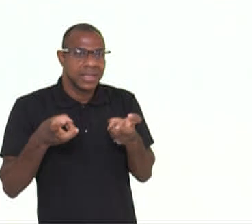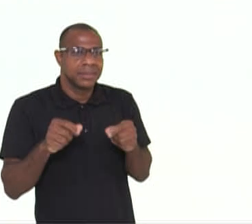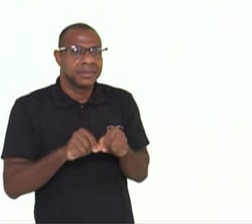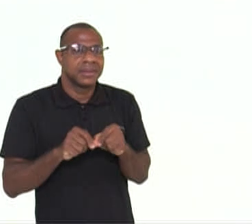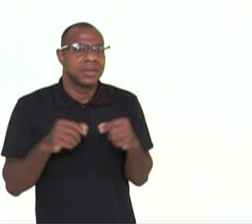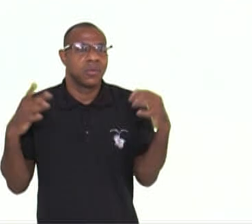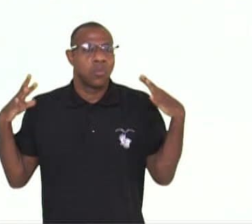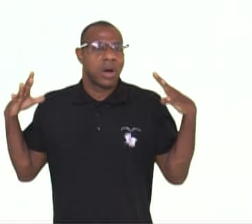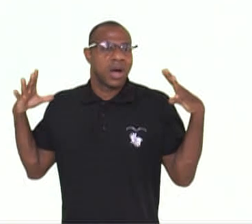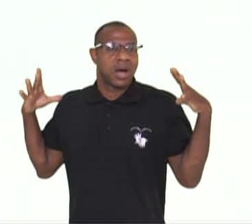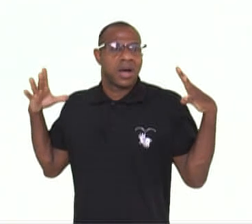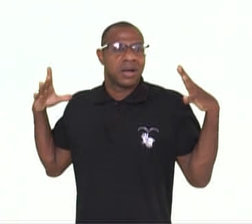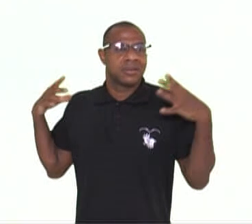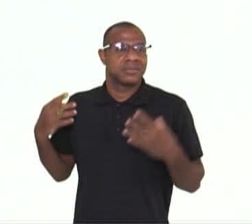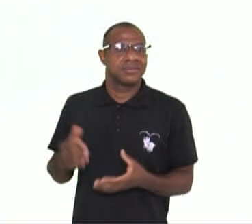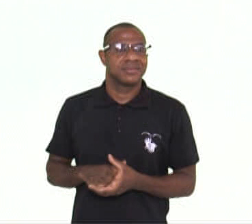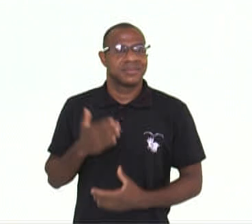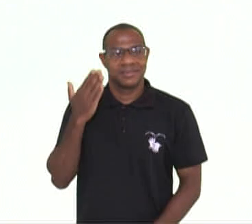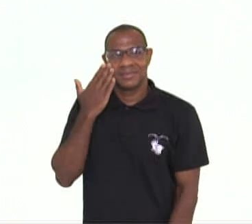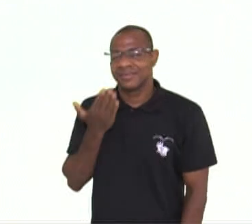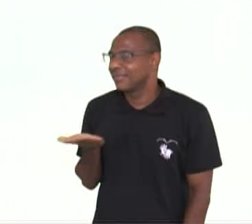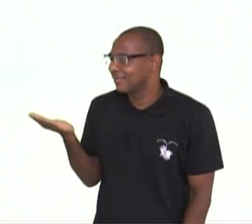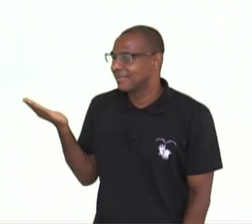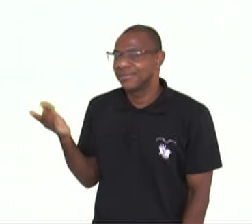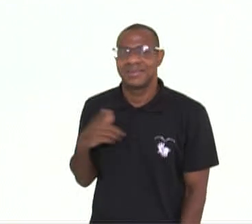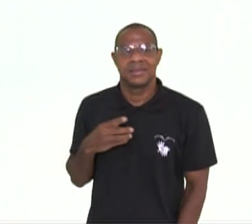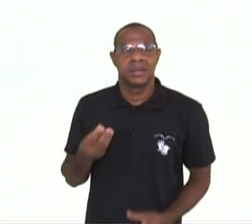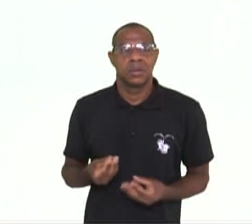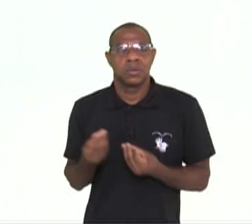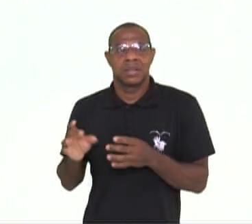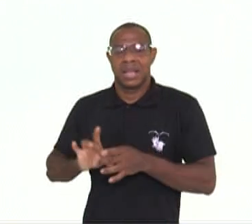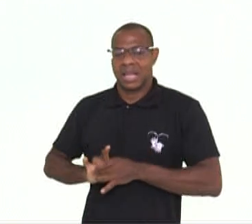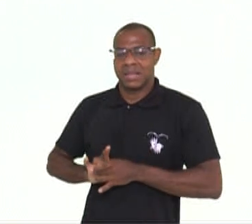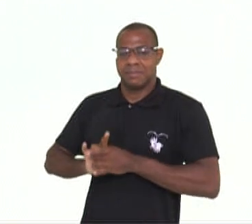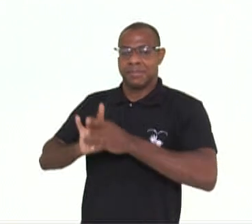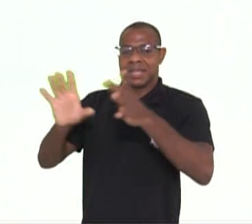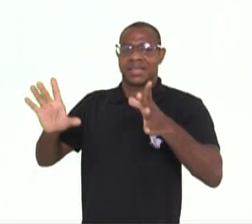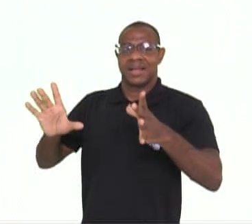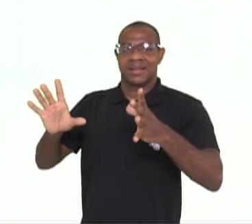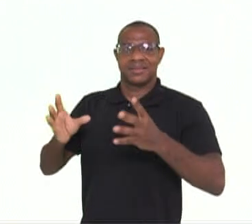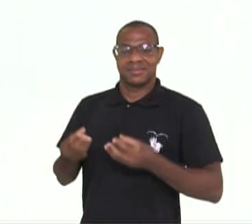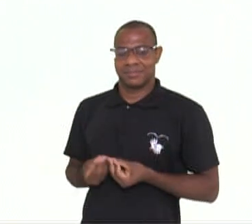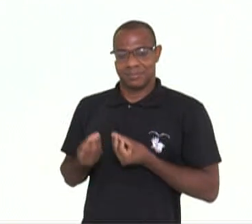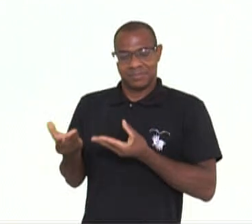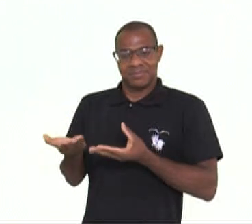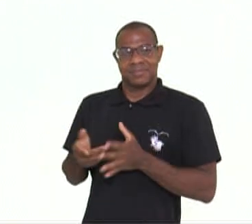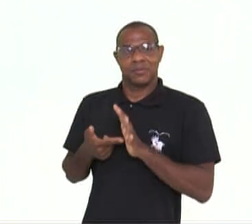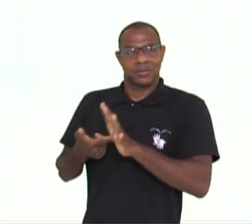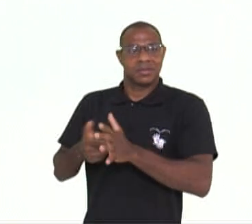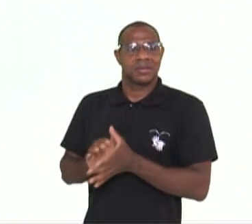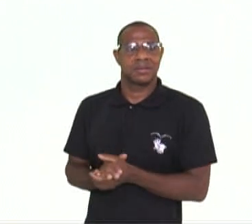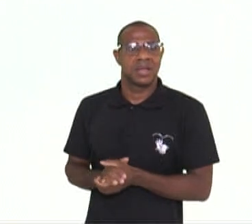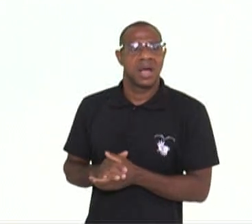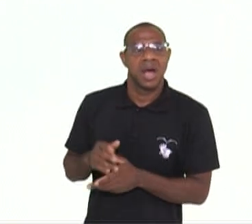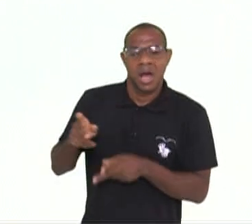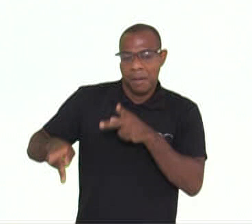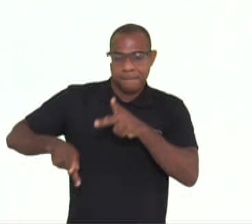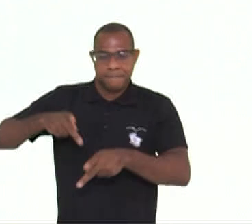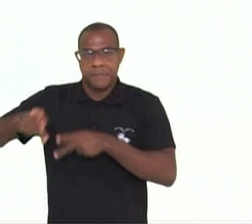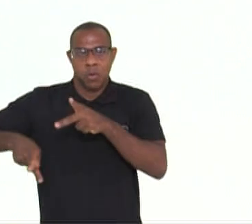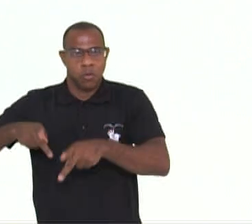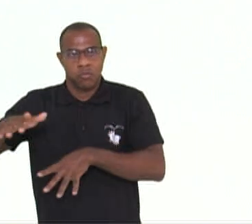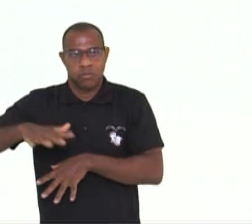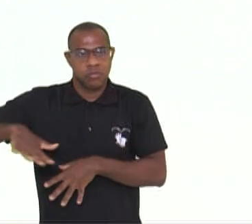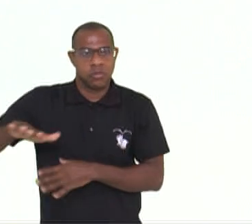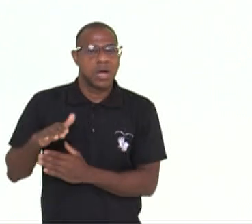bem do lado esquerdo colocando o barrete da liberdade aí sobre a República. Você percebe alguns populares e lá